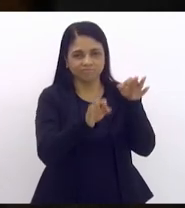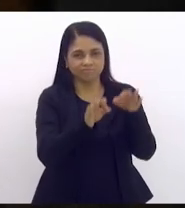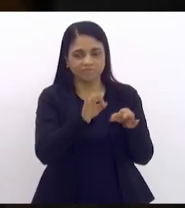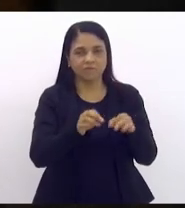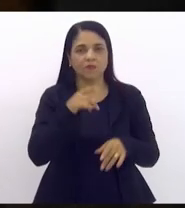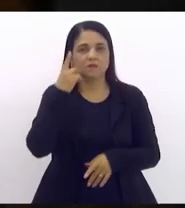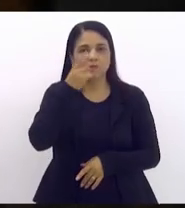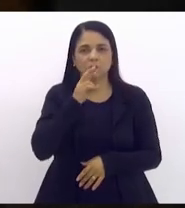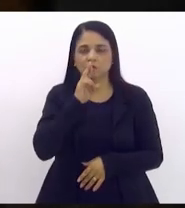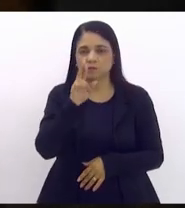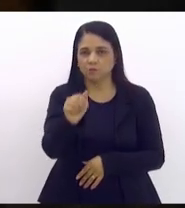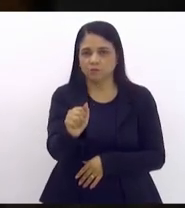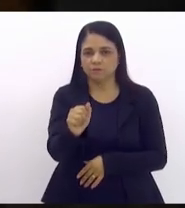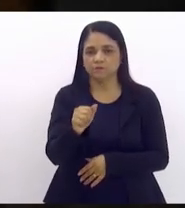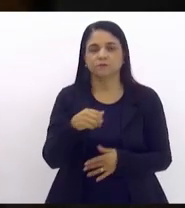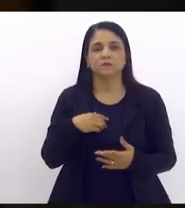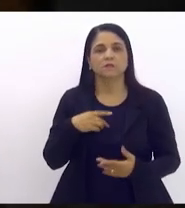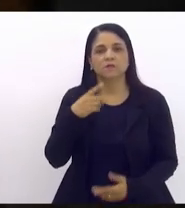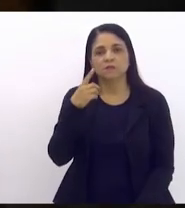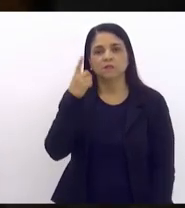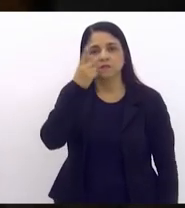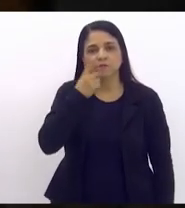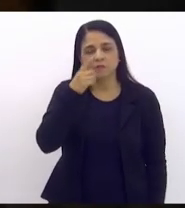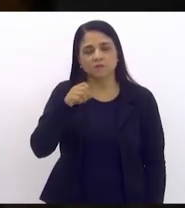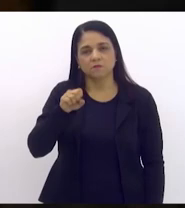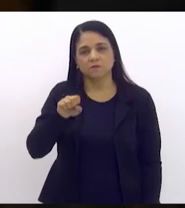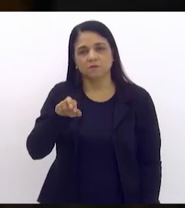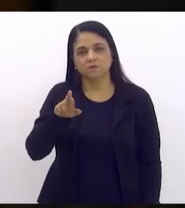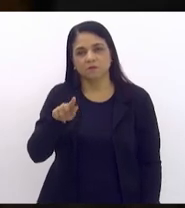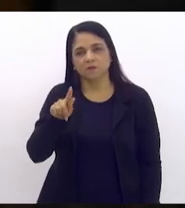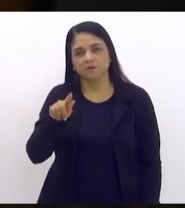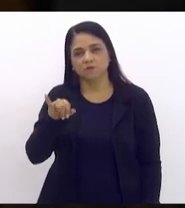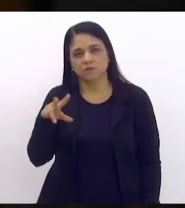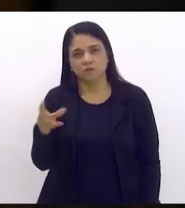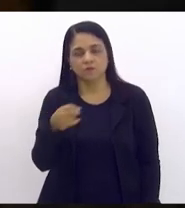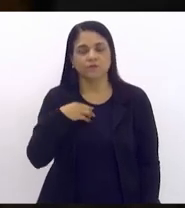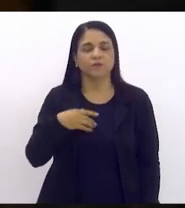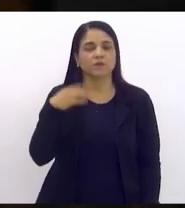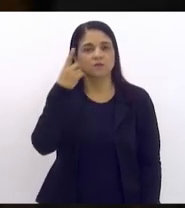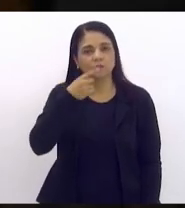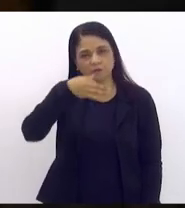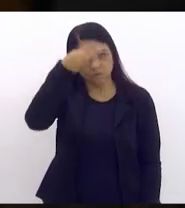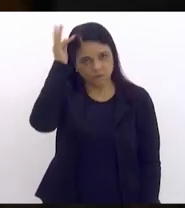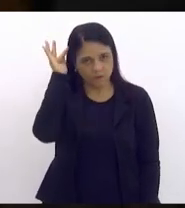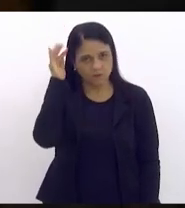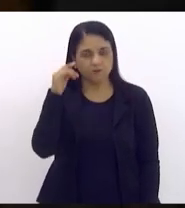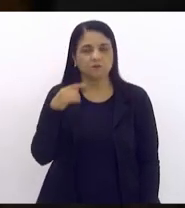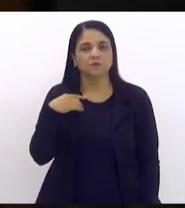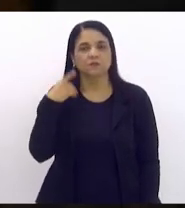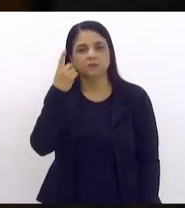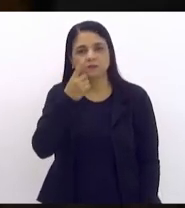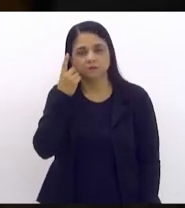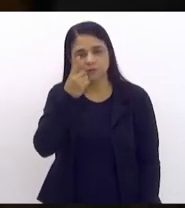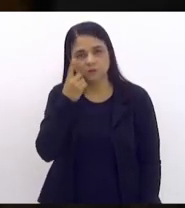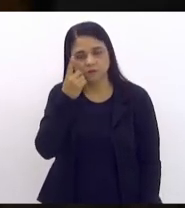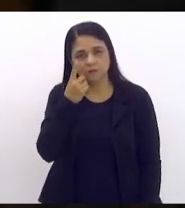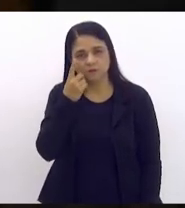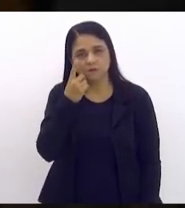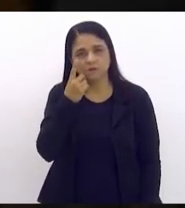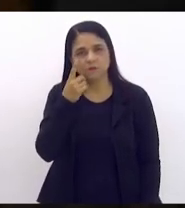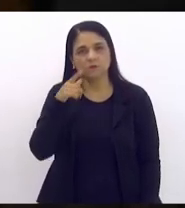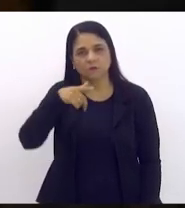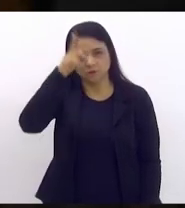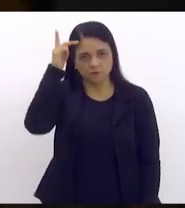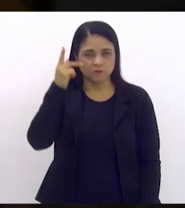Amorim, deputado doutor Serginho, deputado Fred Pacheco, deputado